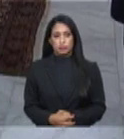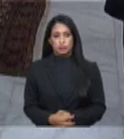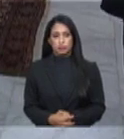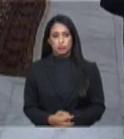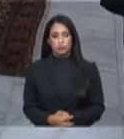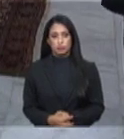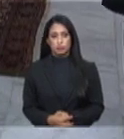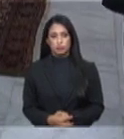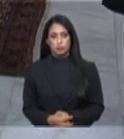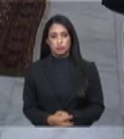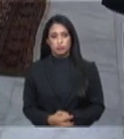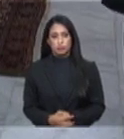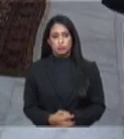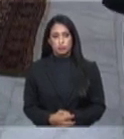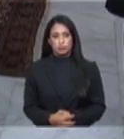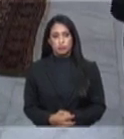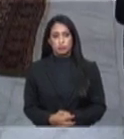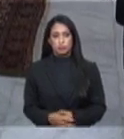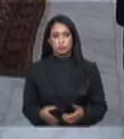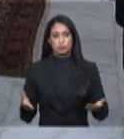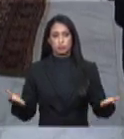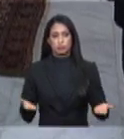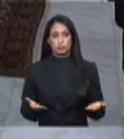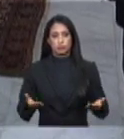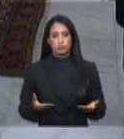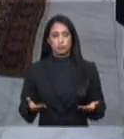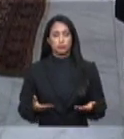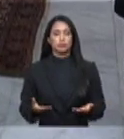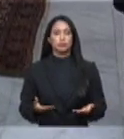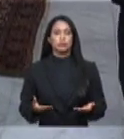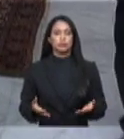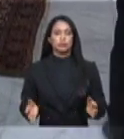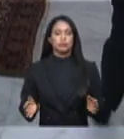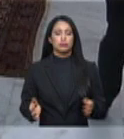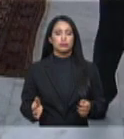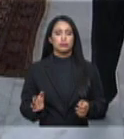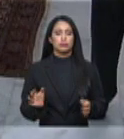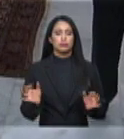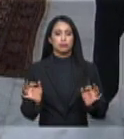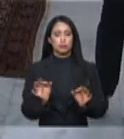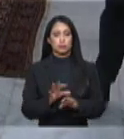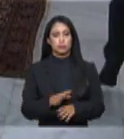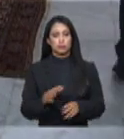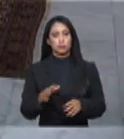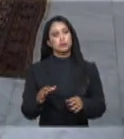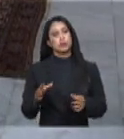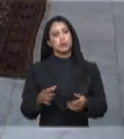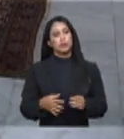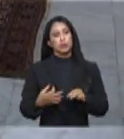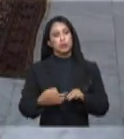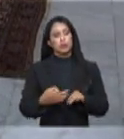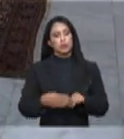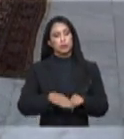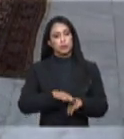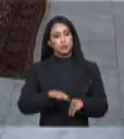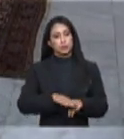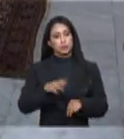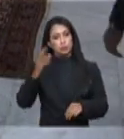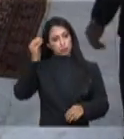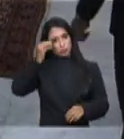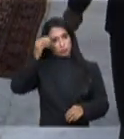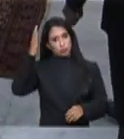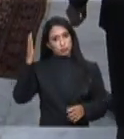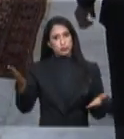Neste instante, o excelentíssimo senhor ministro Luiz Fux convida suas excelências, o senhor ministro